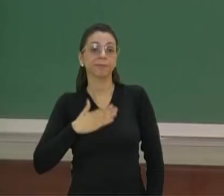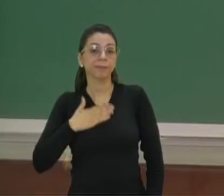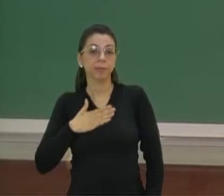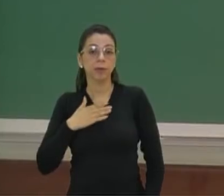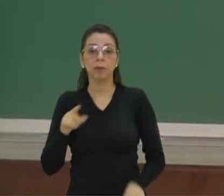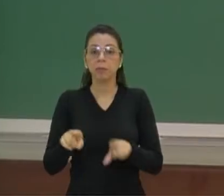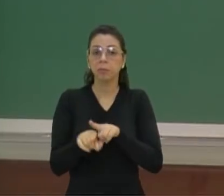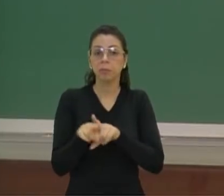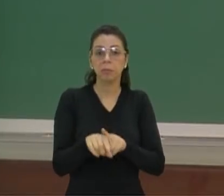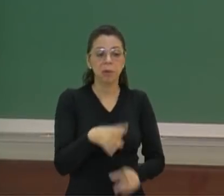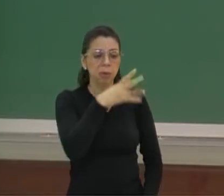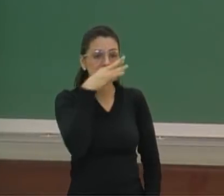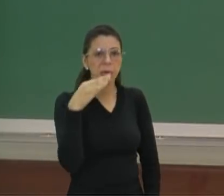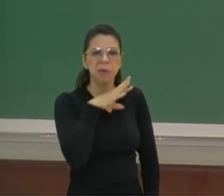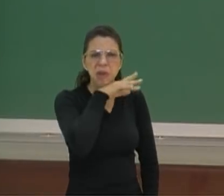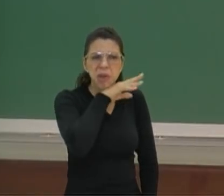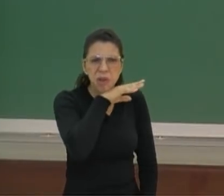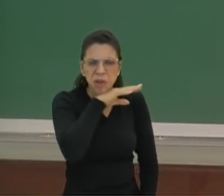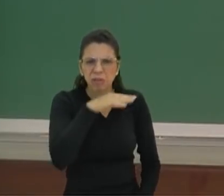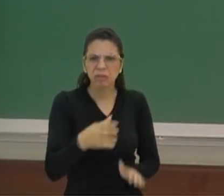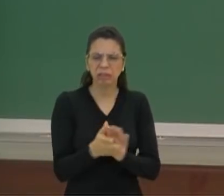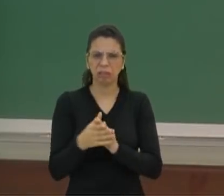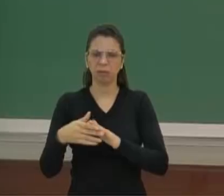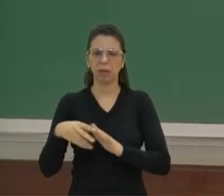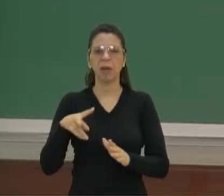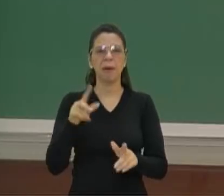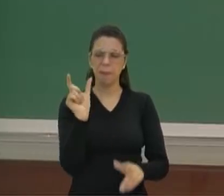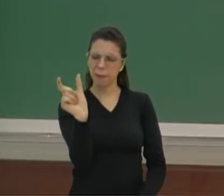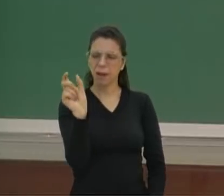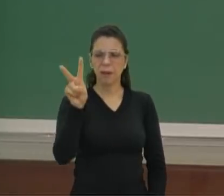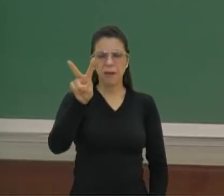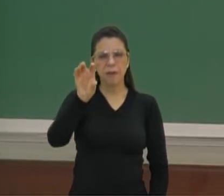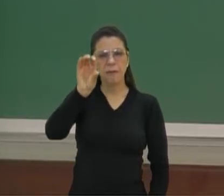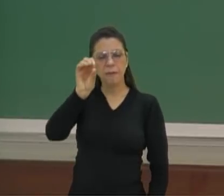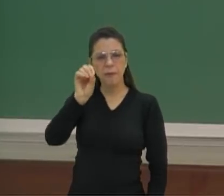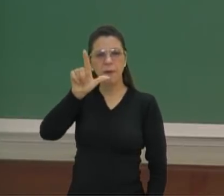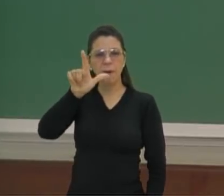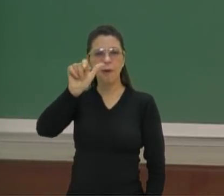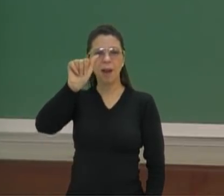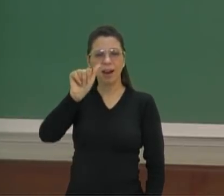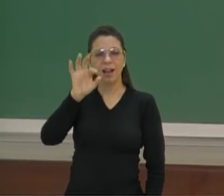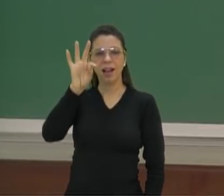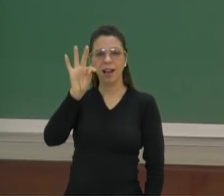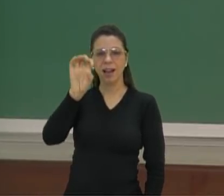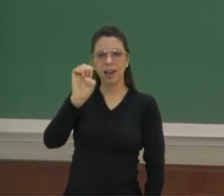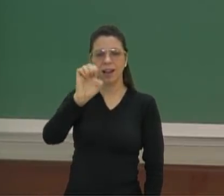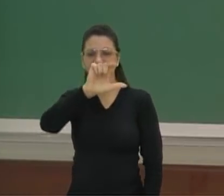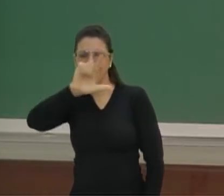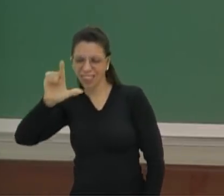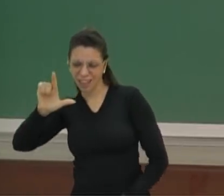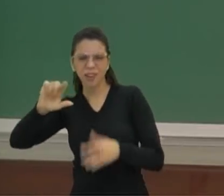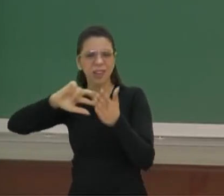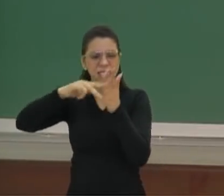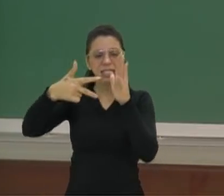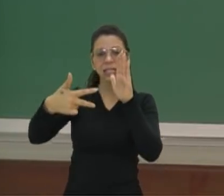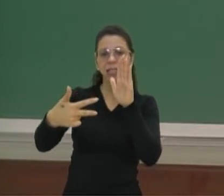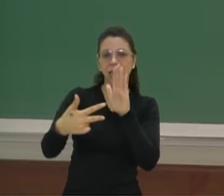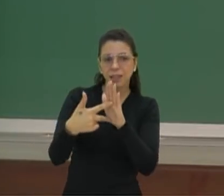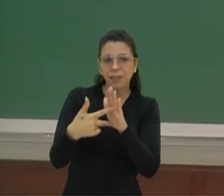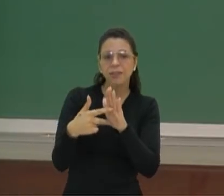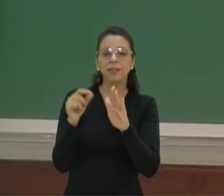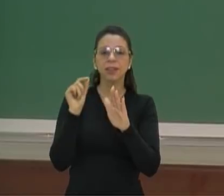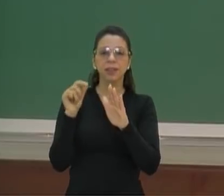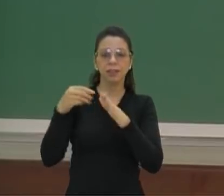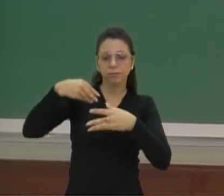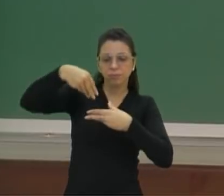E eles estão, lembra da palavra voláteis? Quando é volátil, ele passa para o estado gasoso com